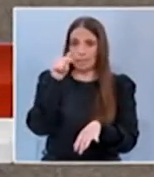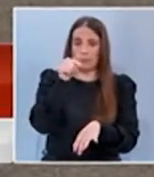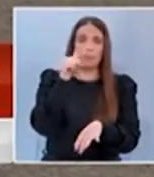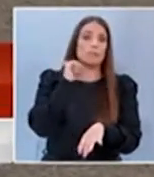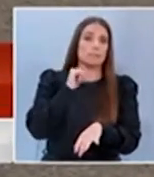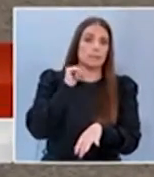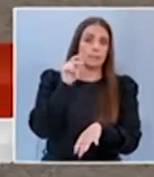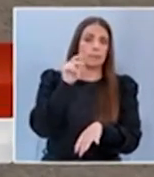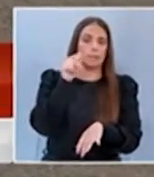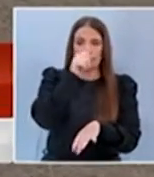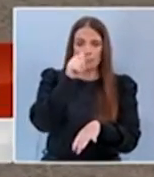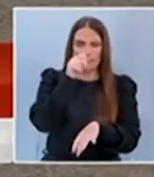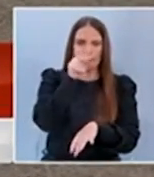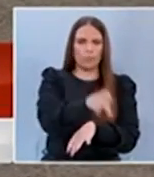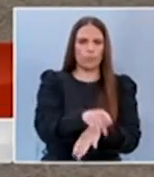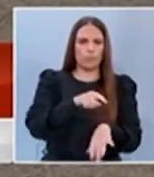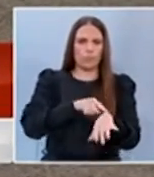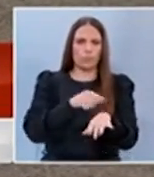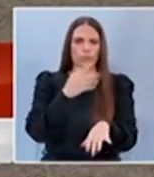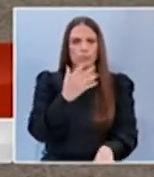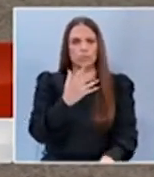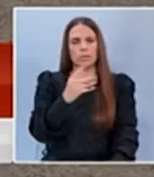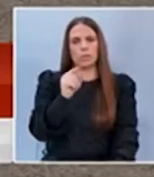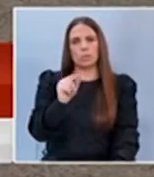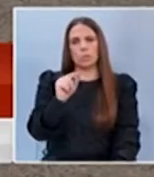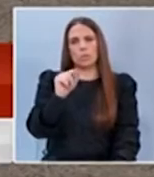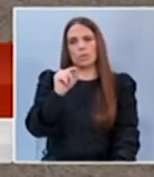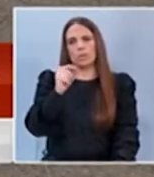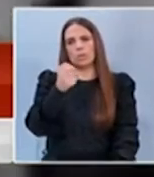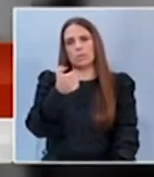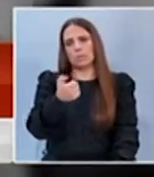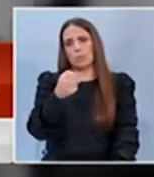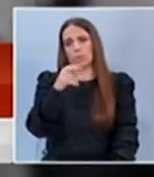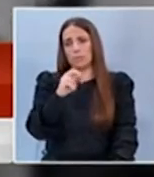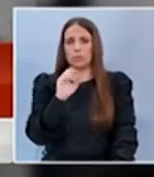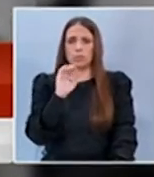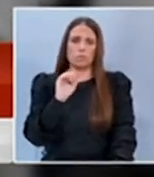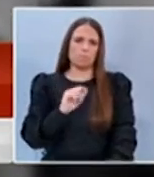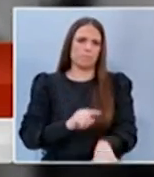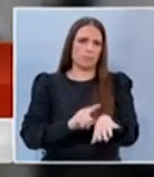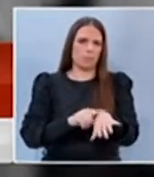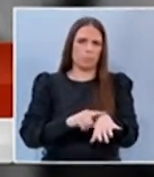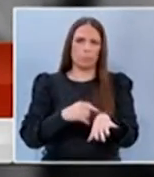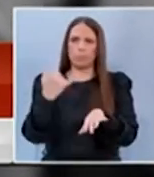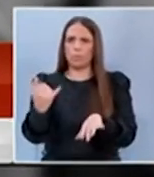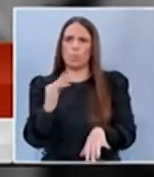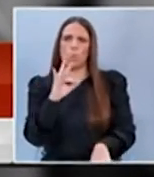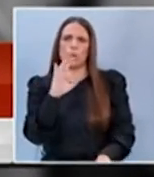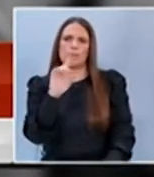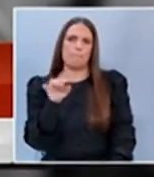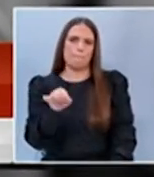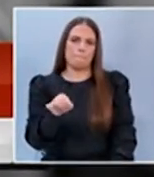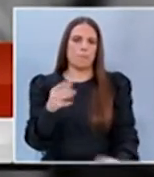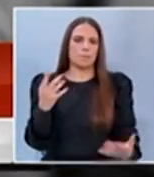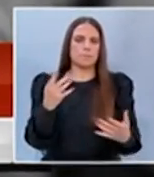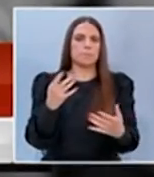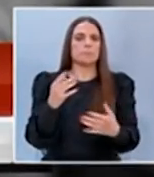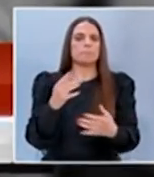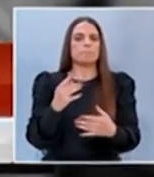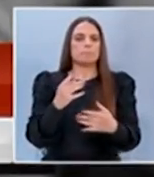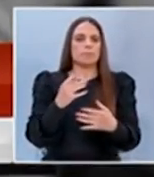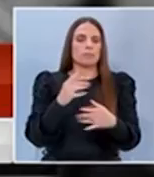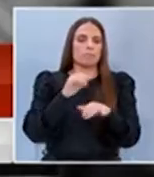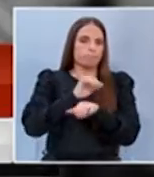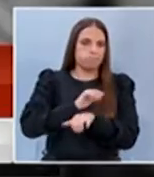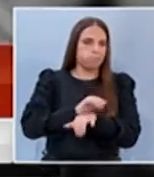às 17h53, 46 minutos depois. Apesar das manobras de reanimação, não foi possível reverter o seu